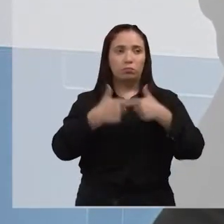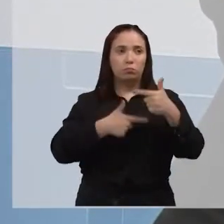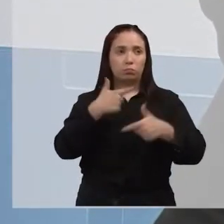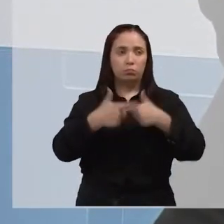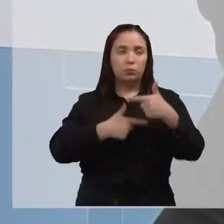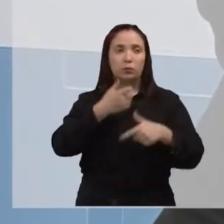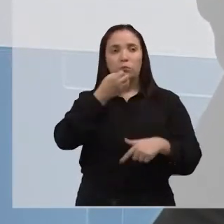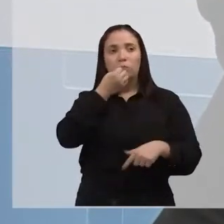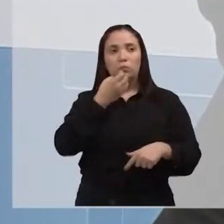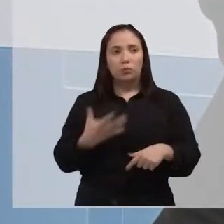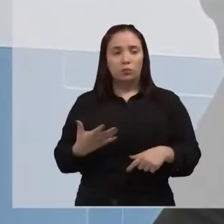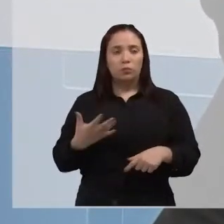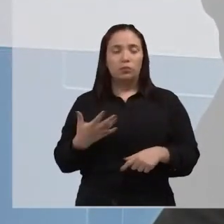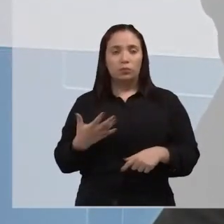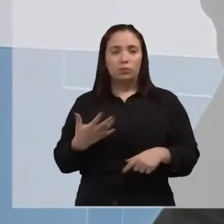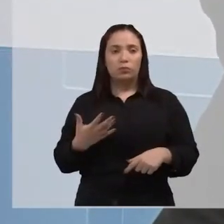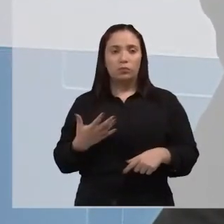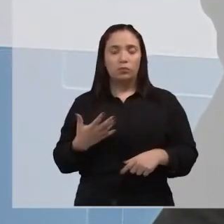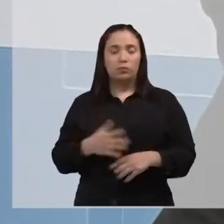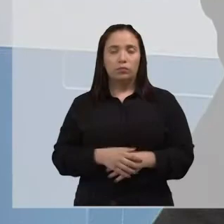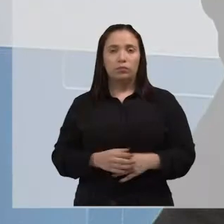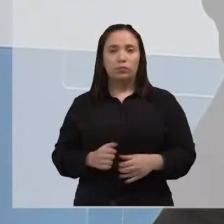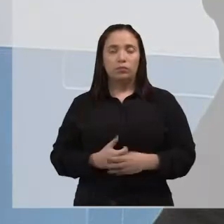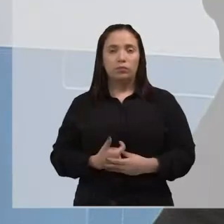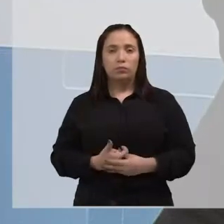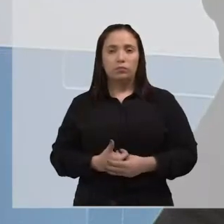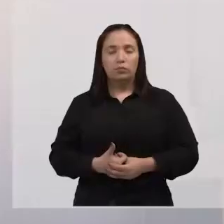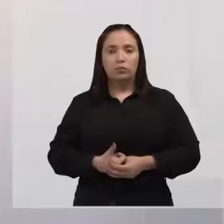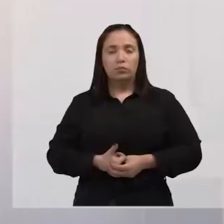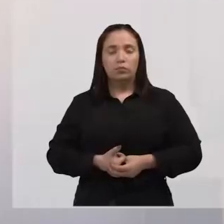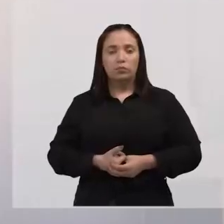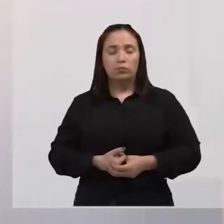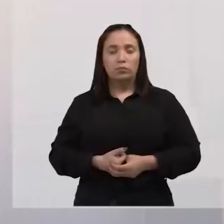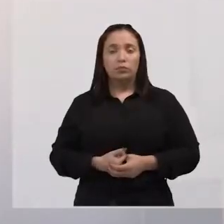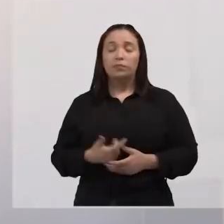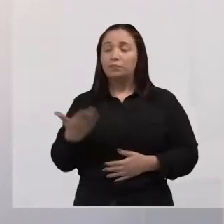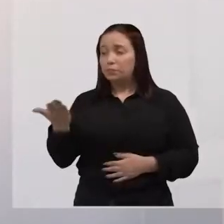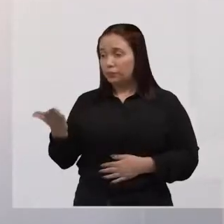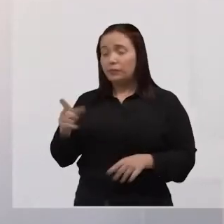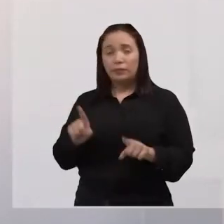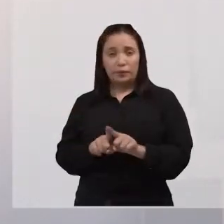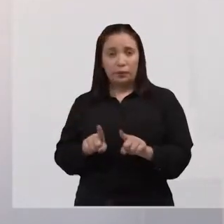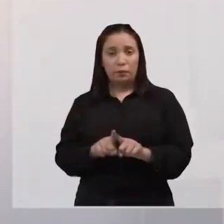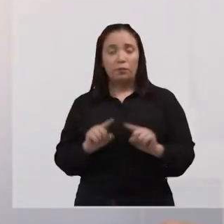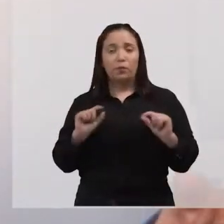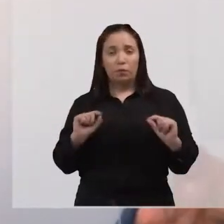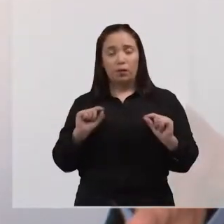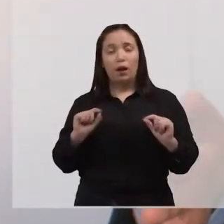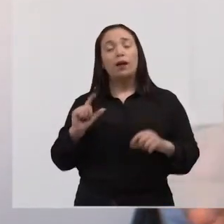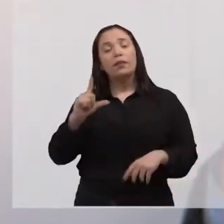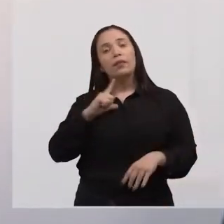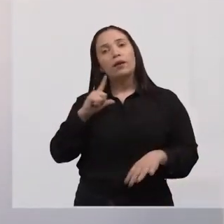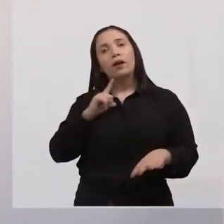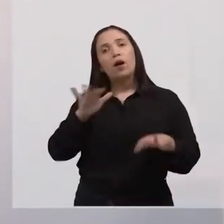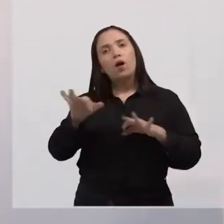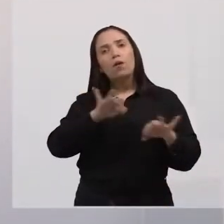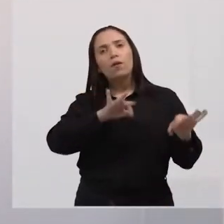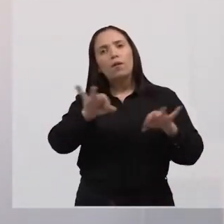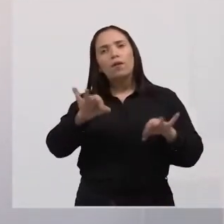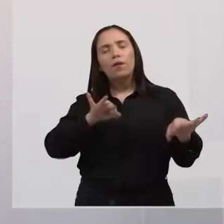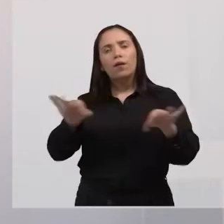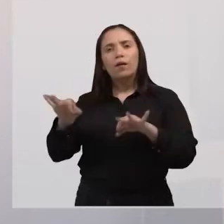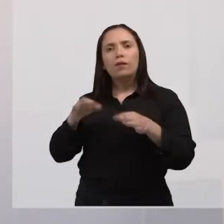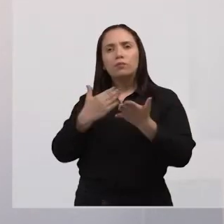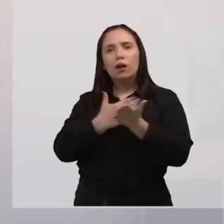com condições, né, Luiz? Sem dúvida. De chegar lá. E Carlos Frederico, querendo ou não, quando houver essa rearrumação